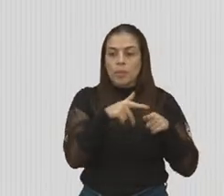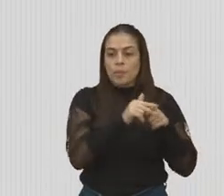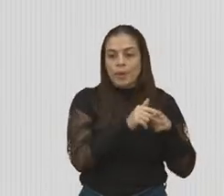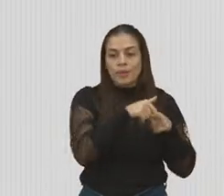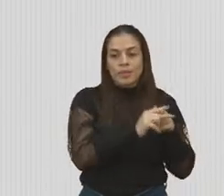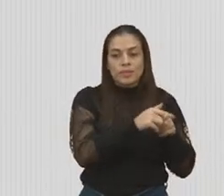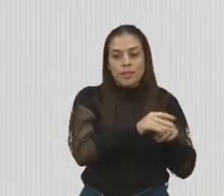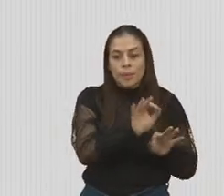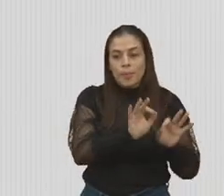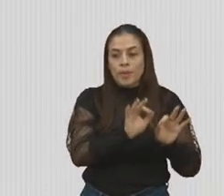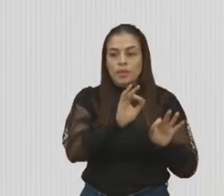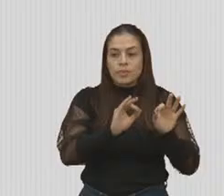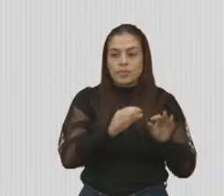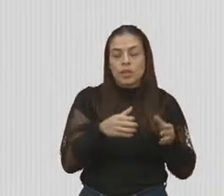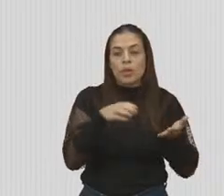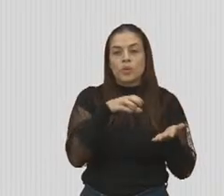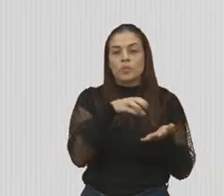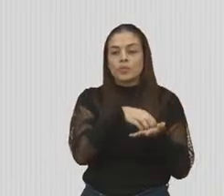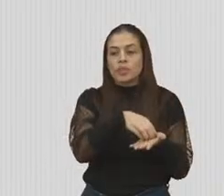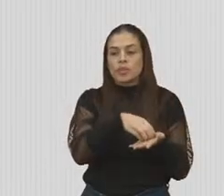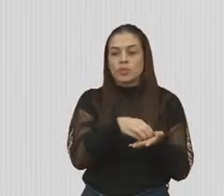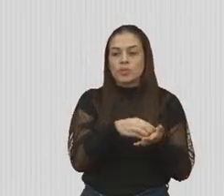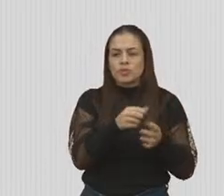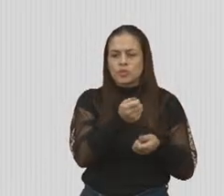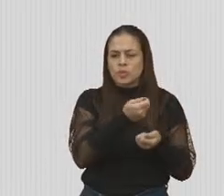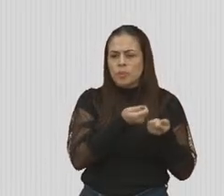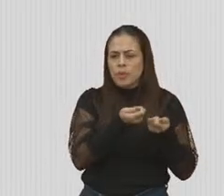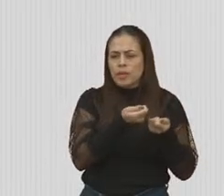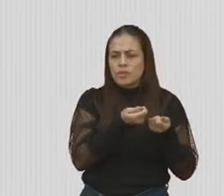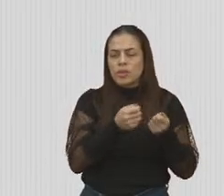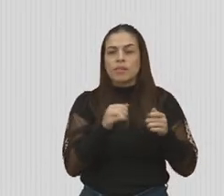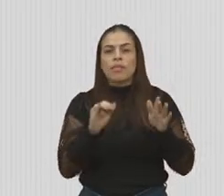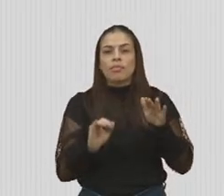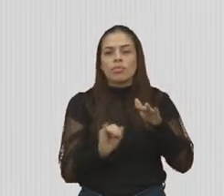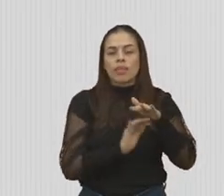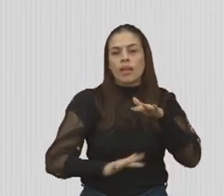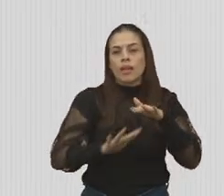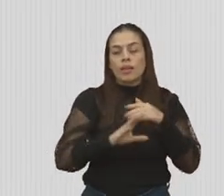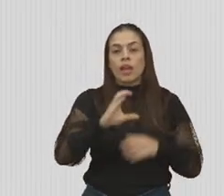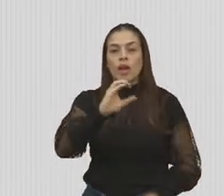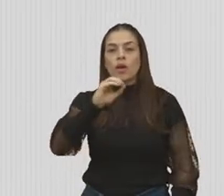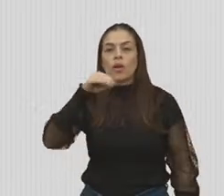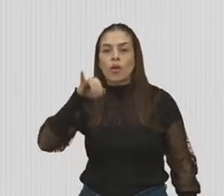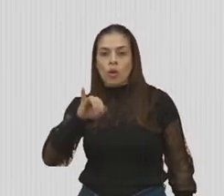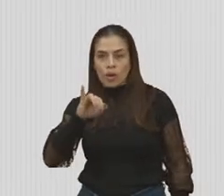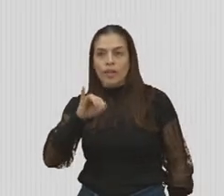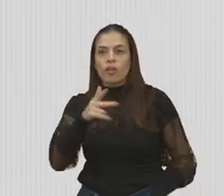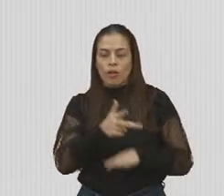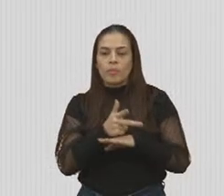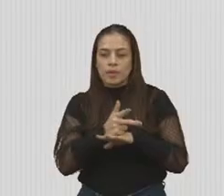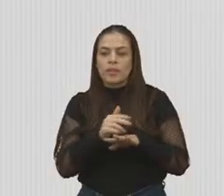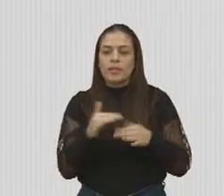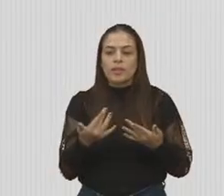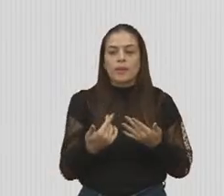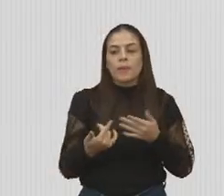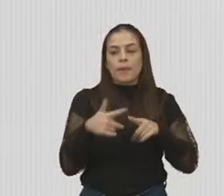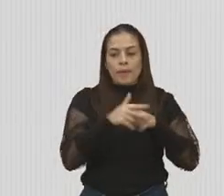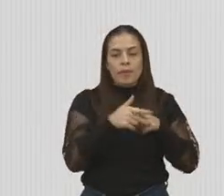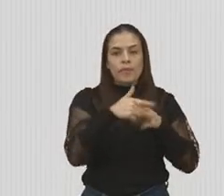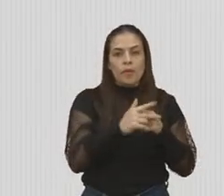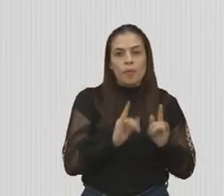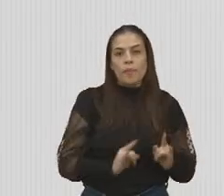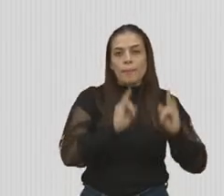e modernização do Centro de Operações Integradas, o COI, na reforma do prédio da Guarda Civil e na aquisição de